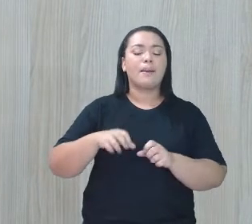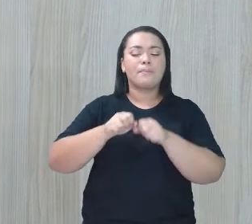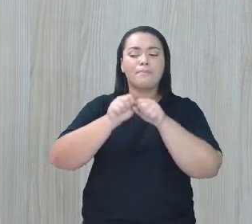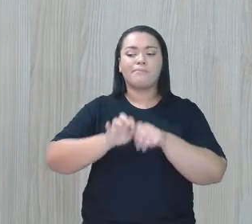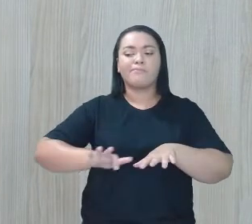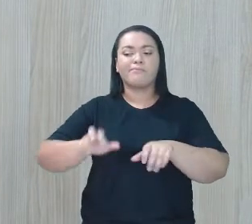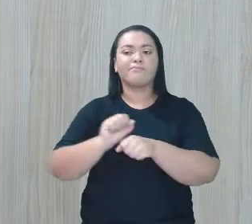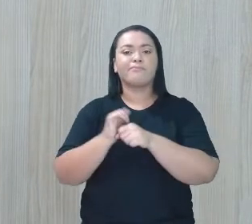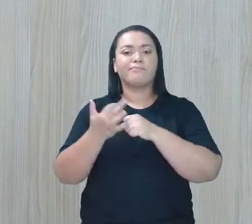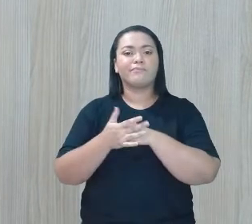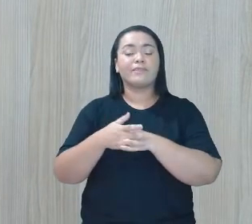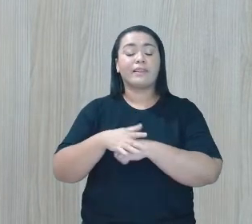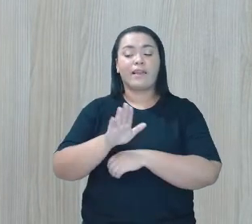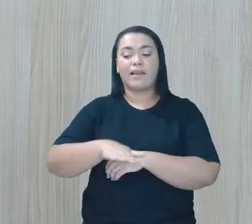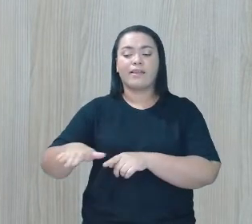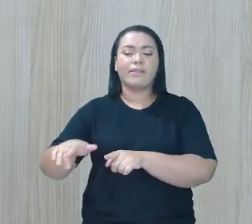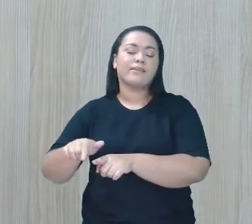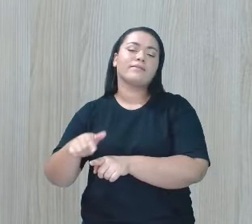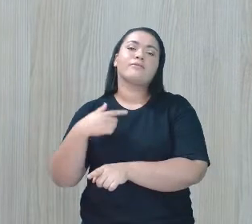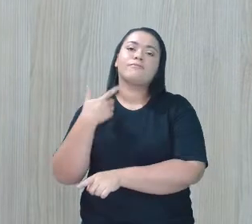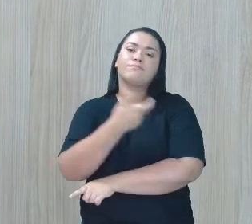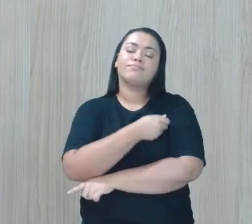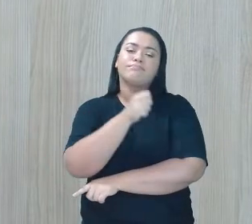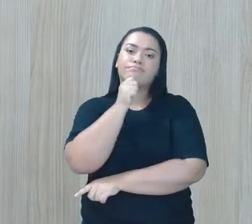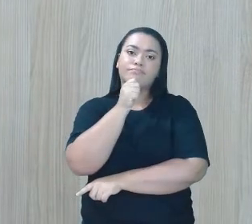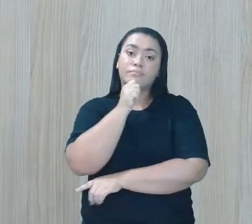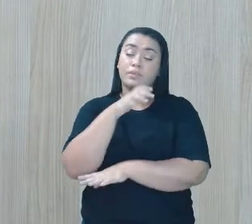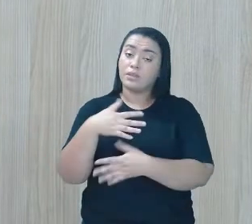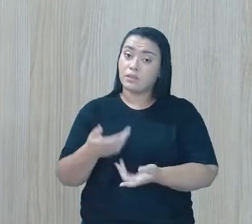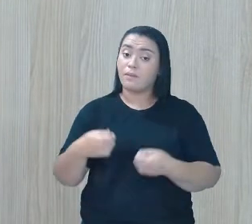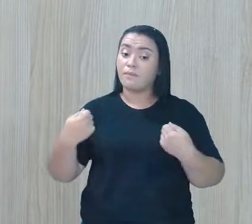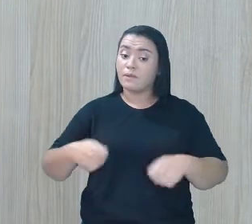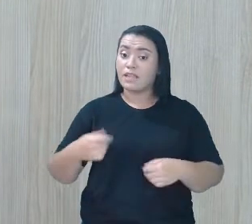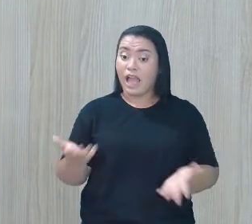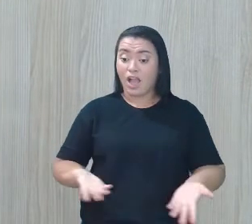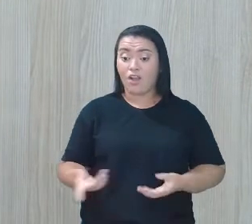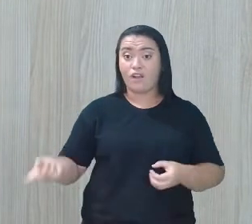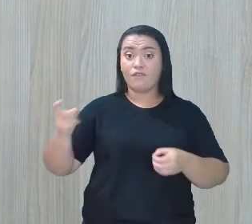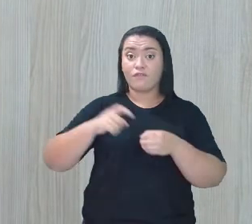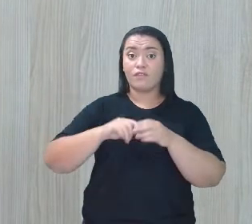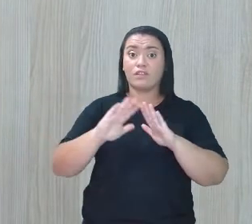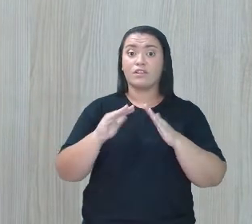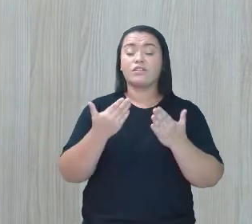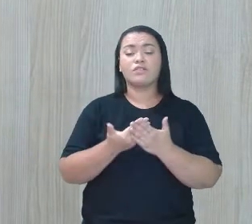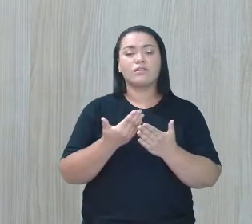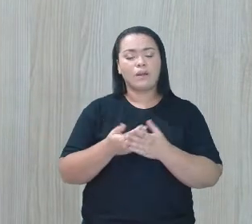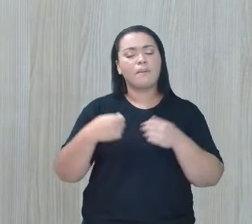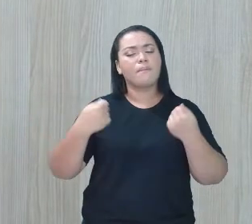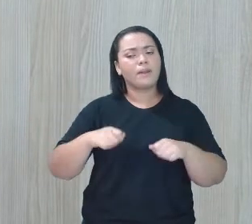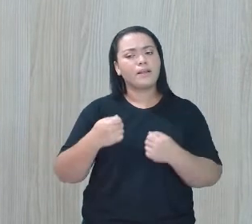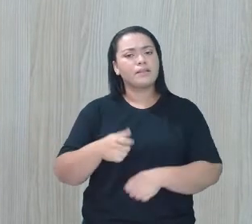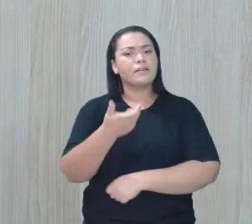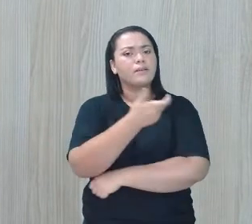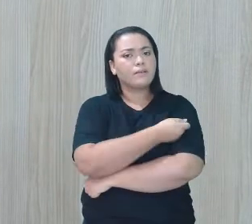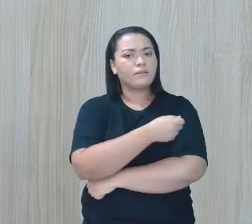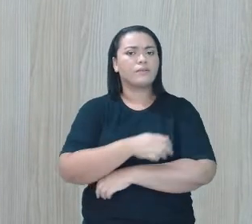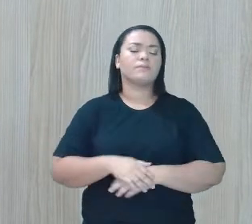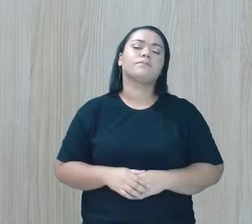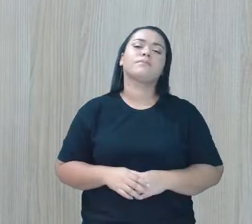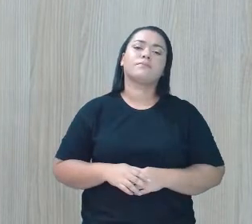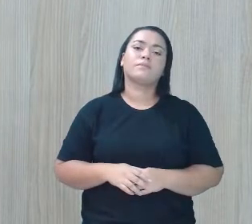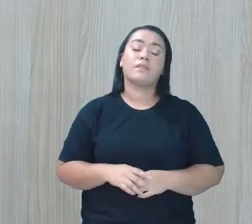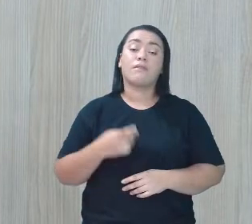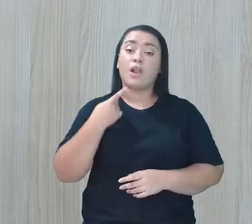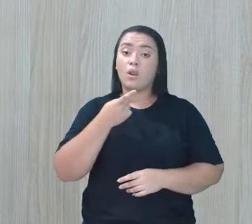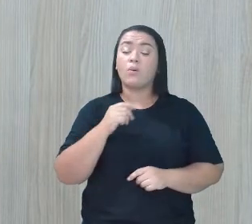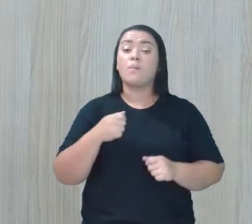crianças que não são vacinadas. Então, o nosso alerta, a volta do ano letivo, então vamos nos vacinar e mandar esse vírus embora,